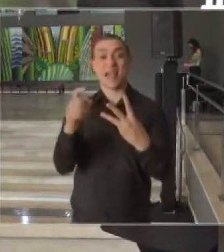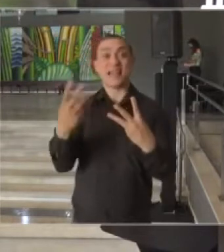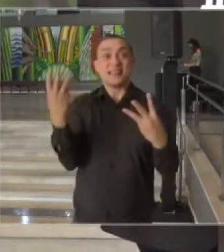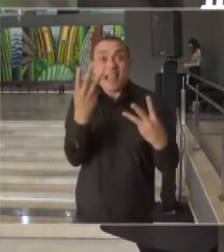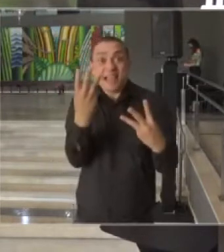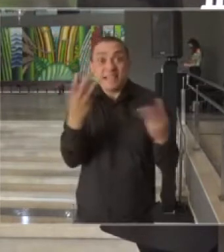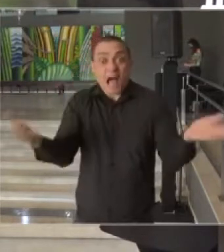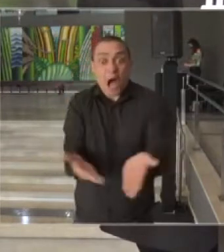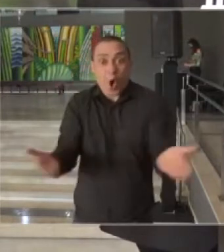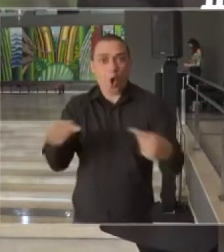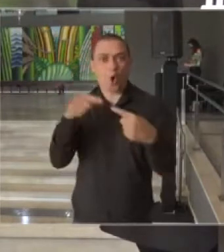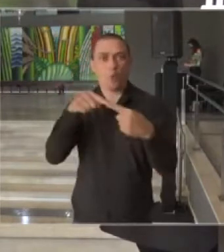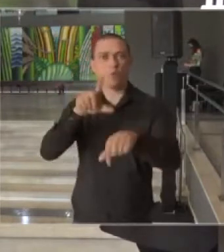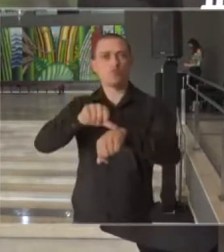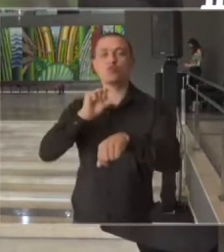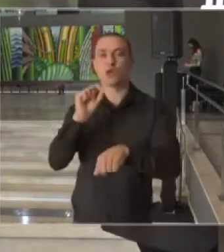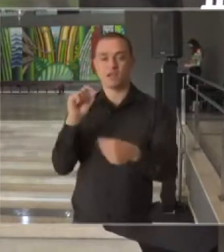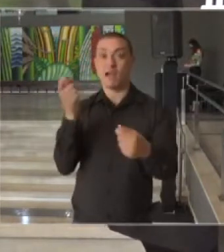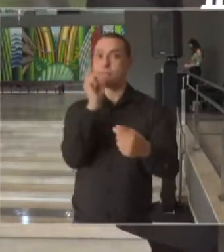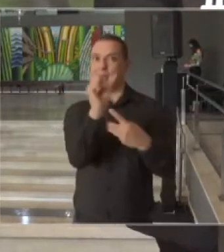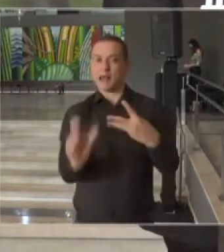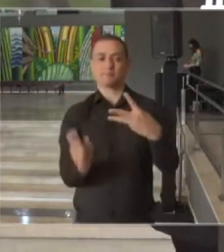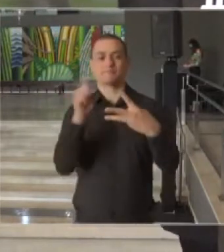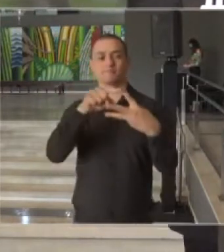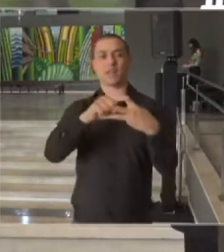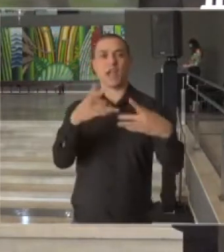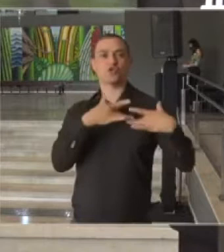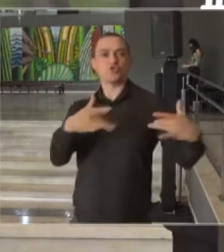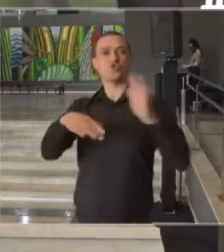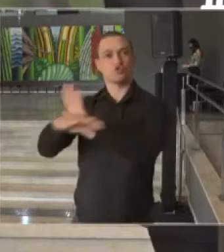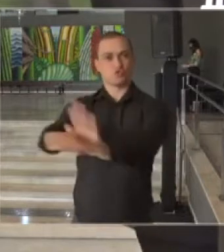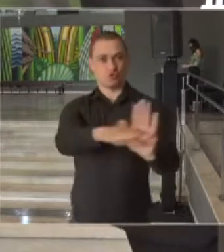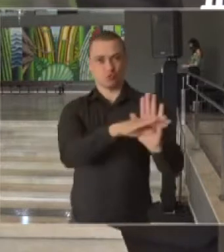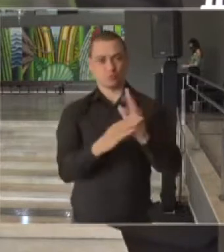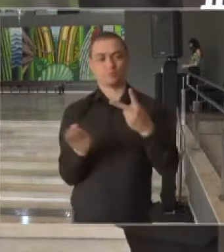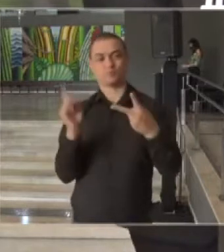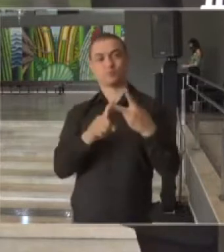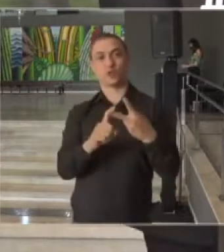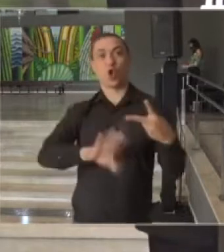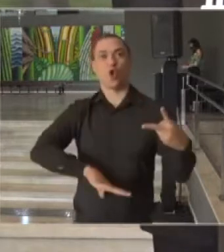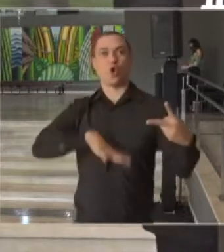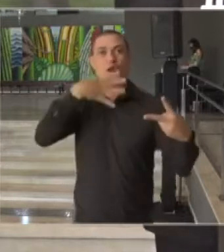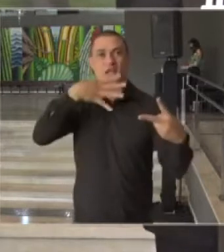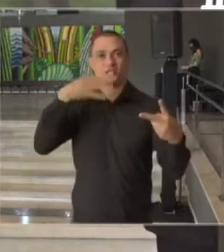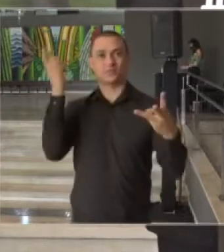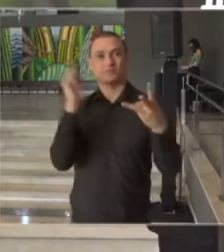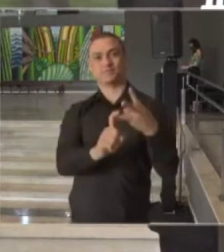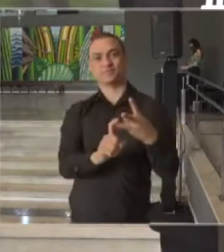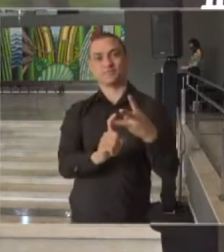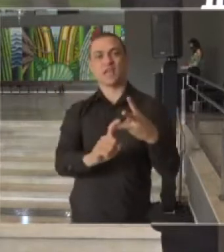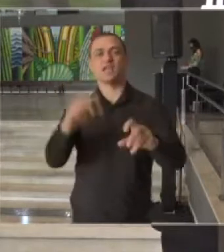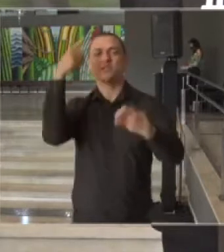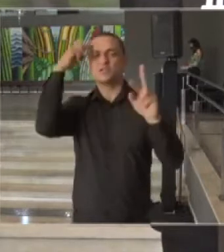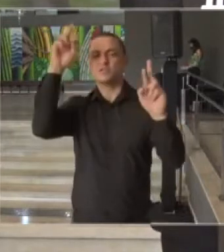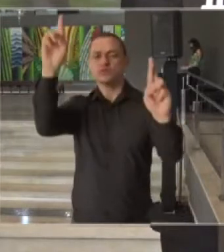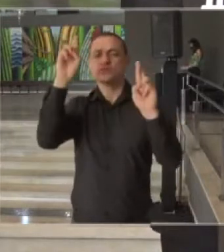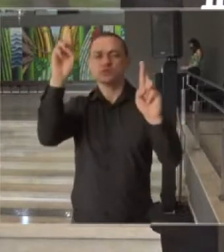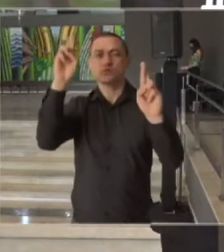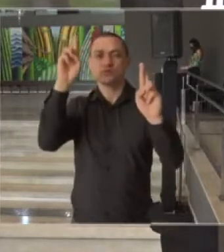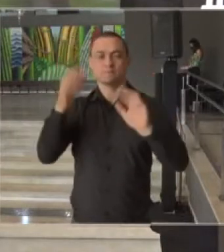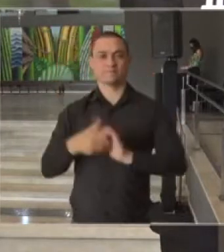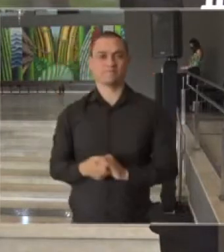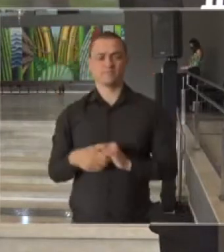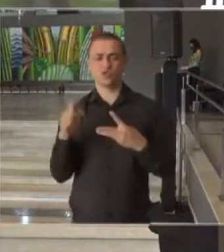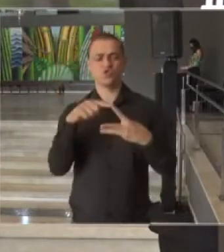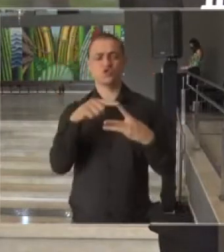momento atual eu indicaria solidariedade coragem e esperança em